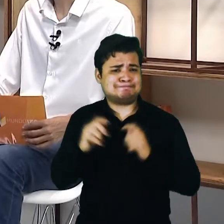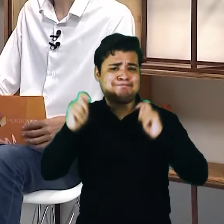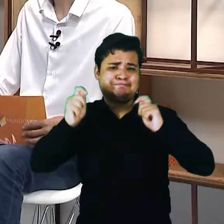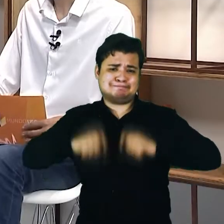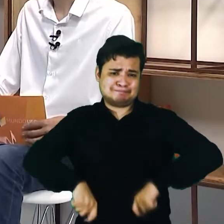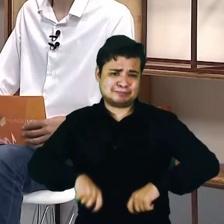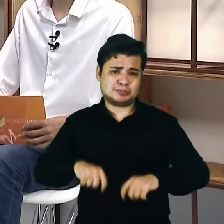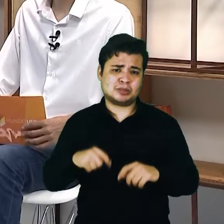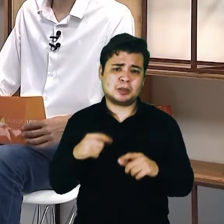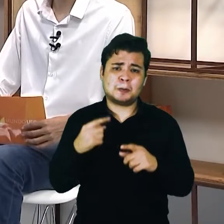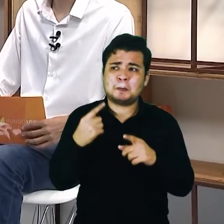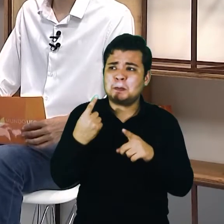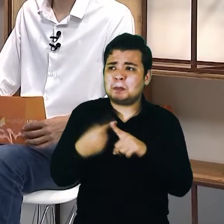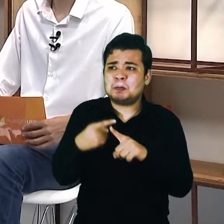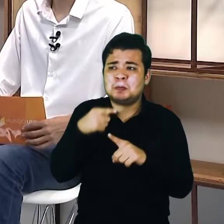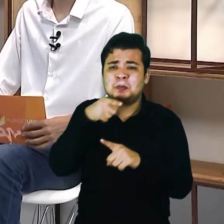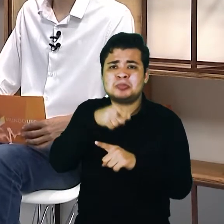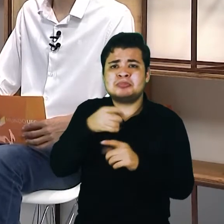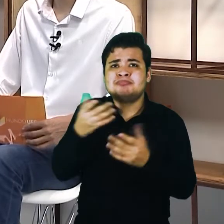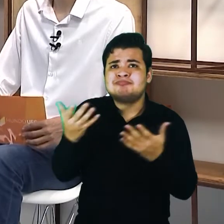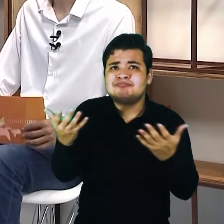não houveram muitas